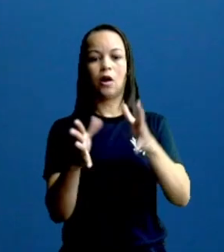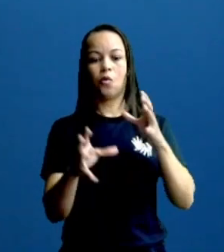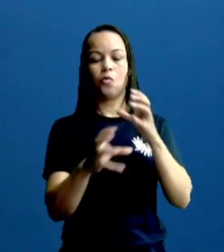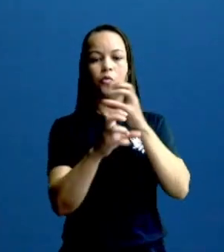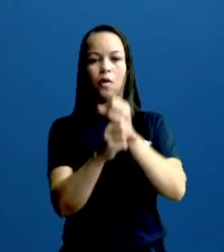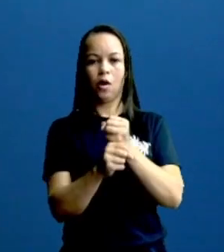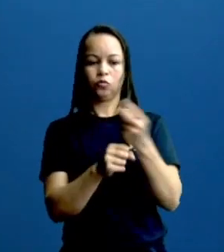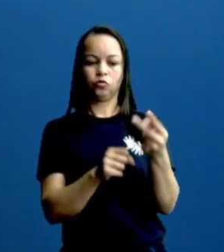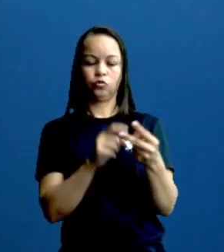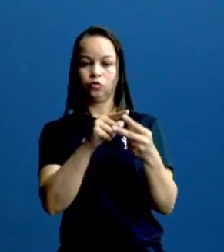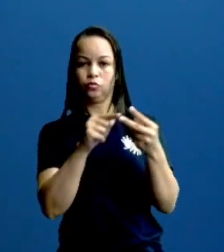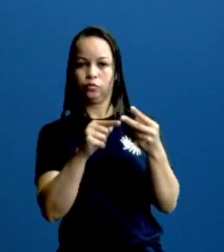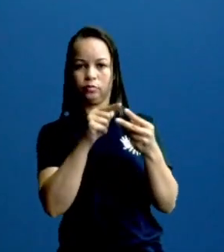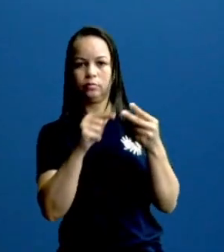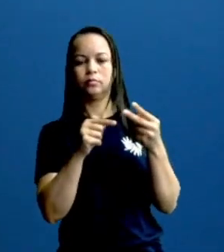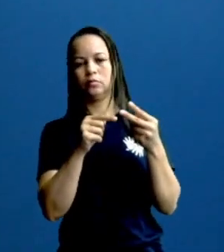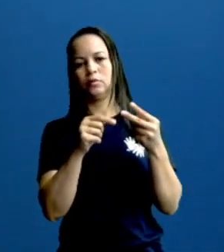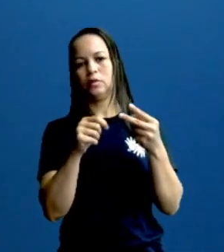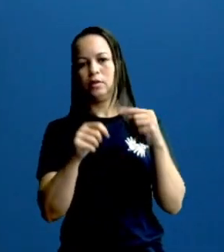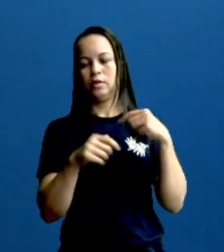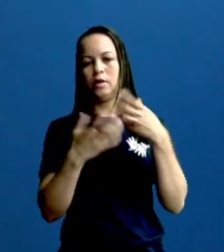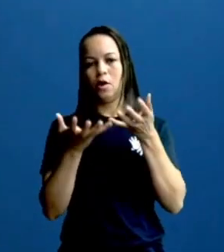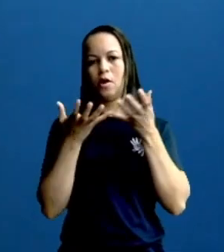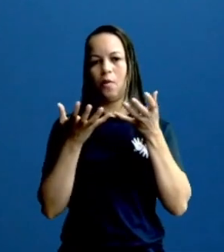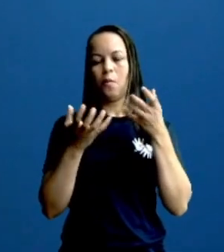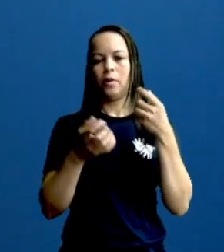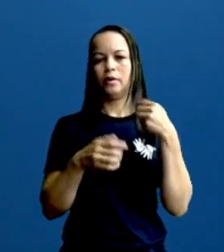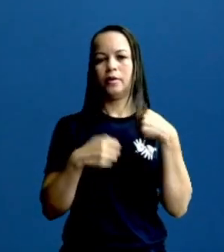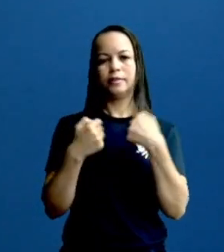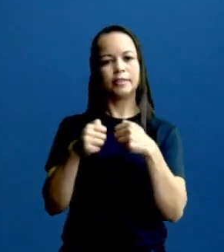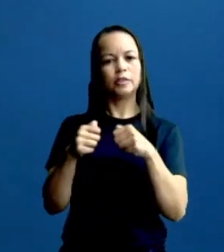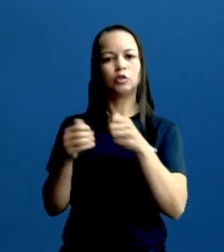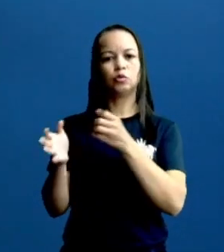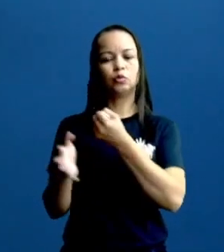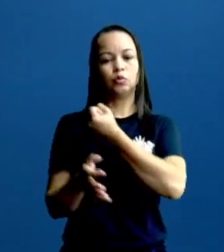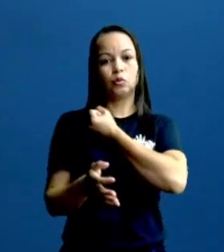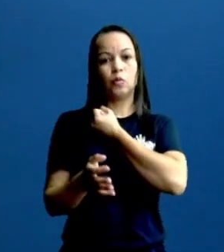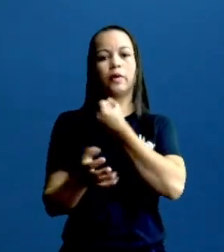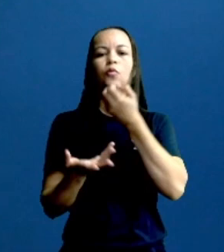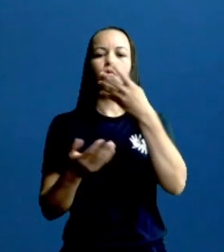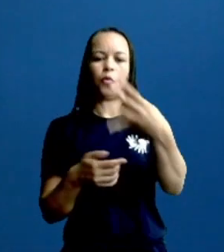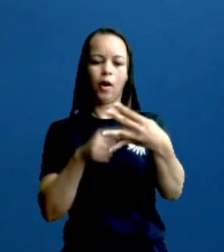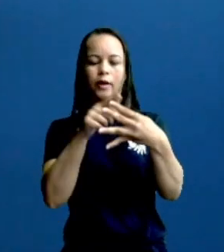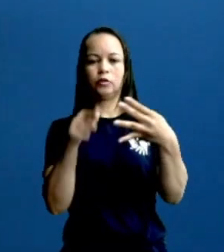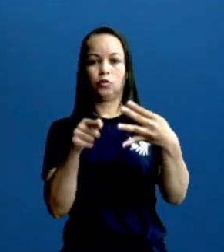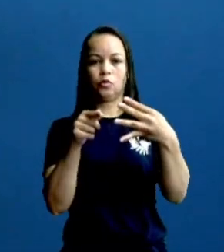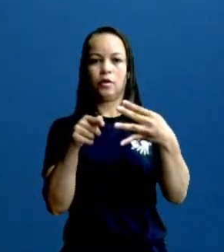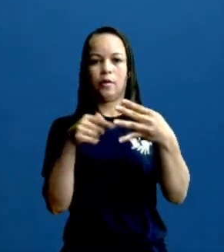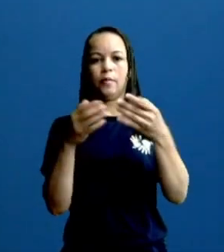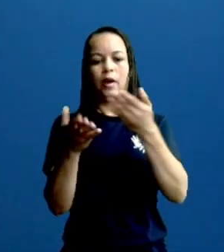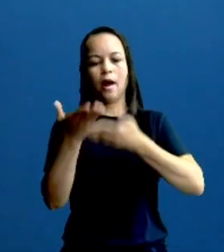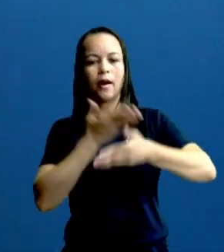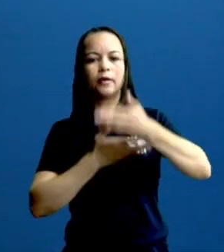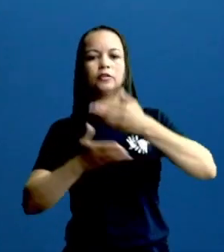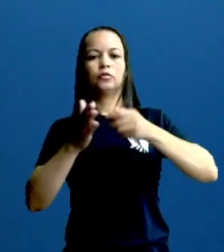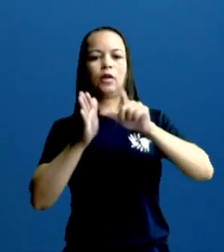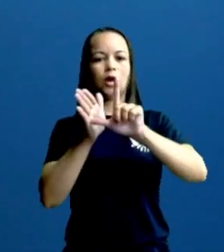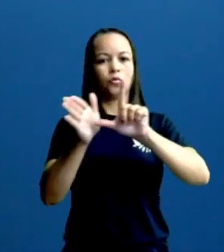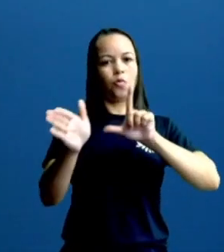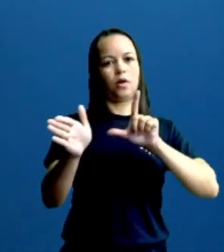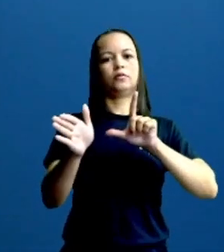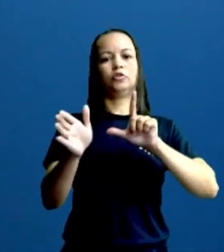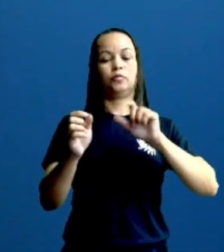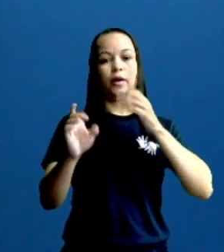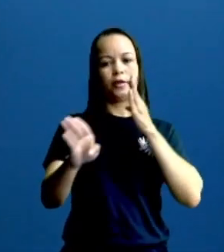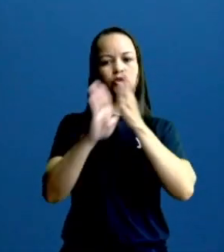primeiros termos, que eu preciso do número 4 adicionado ao termo antecessor para descobrir o